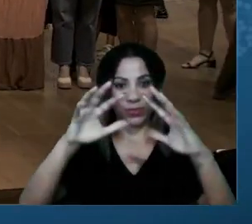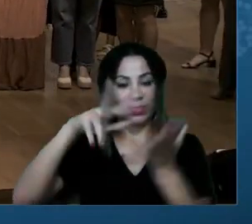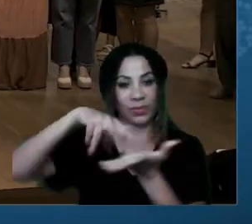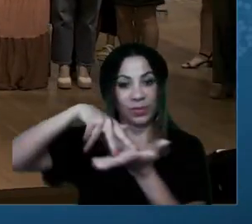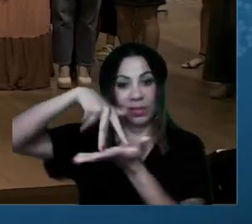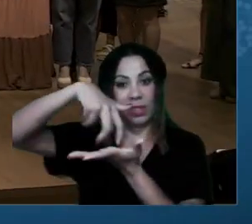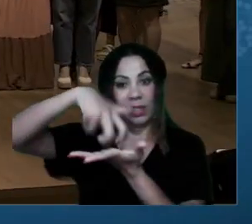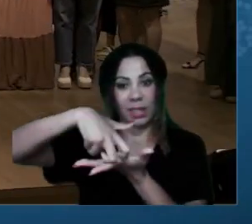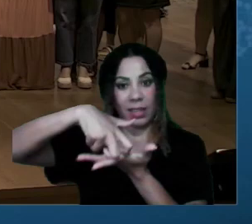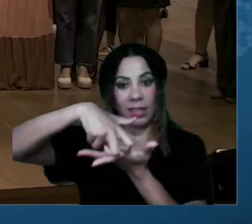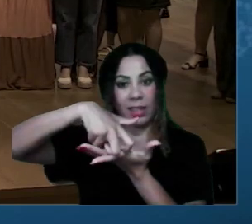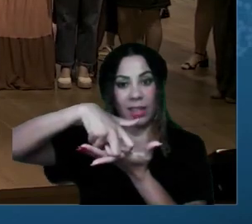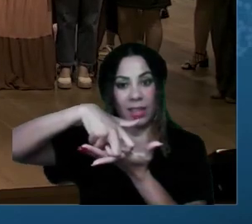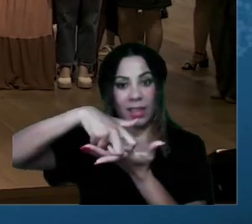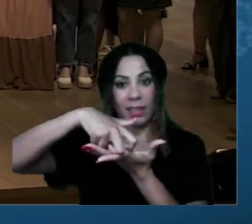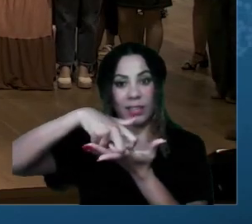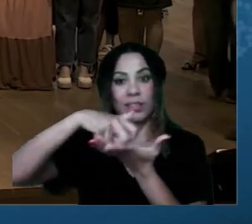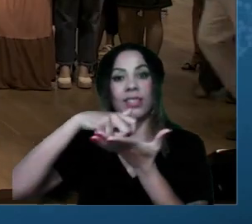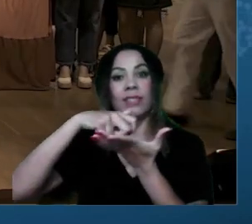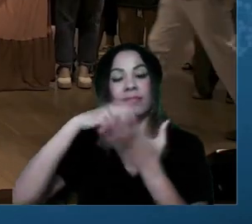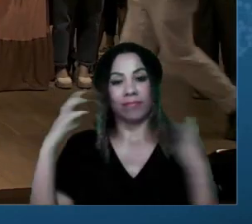frente.